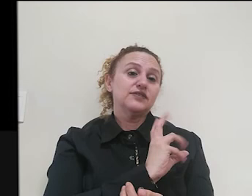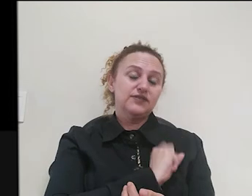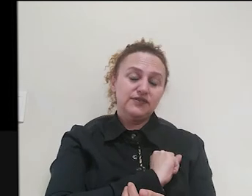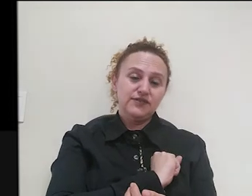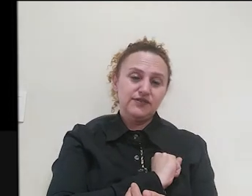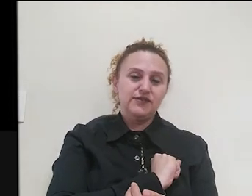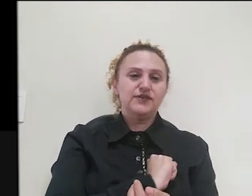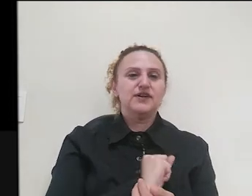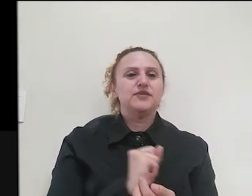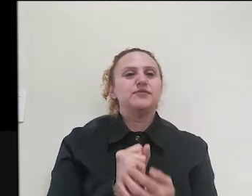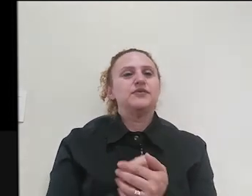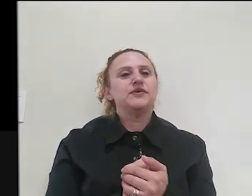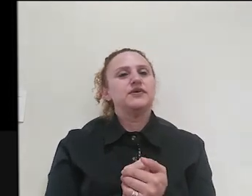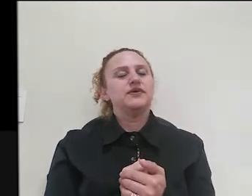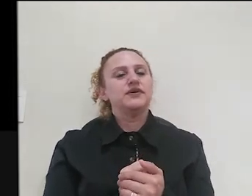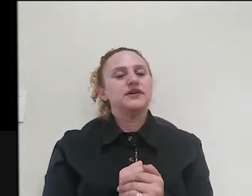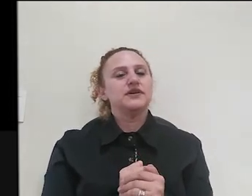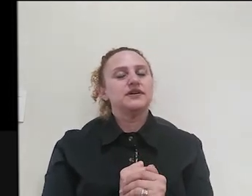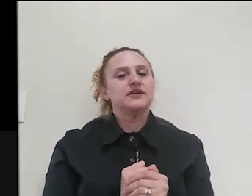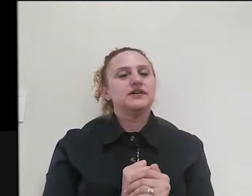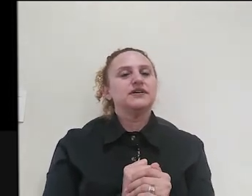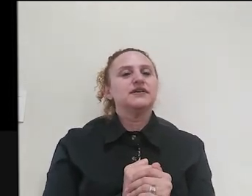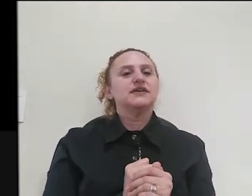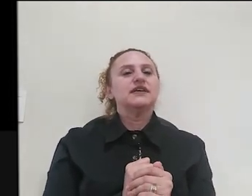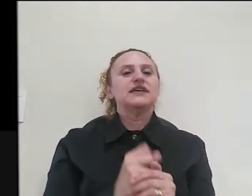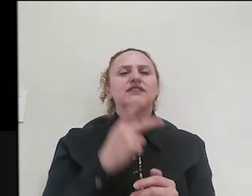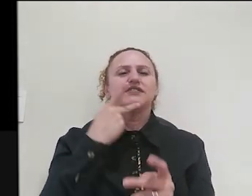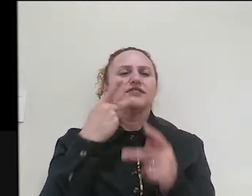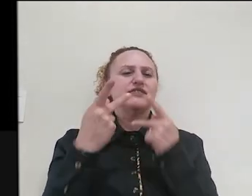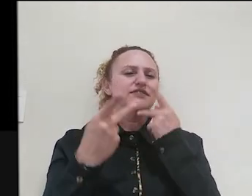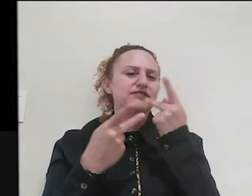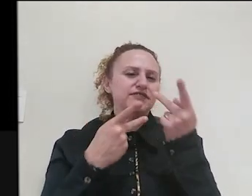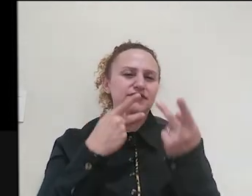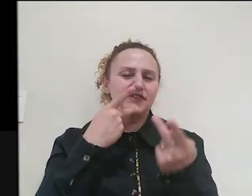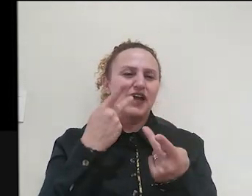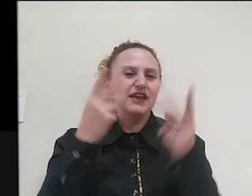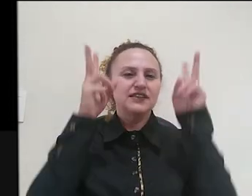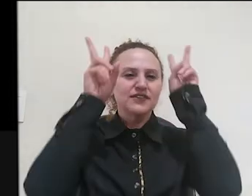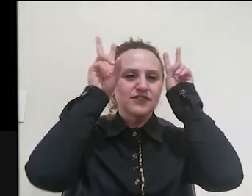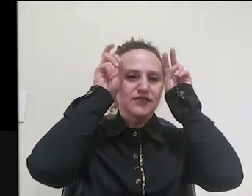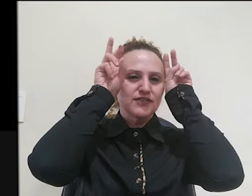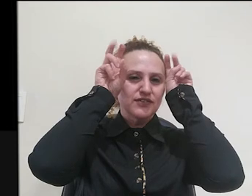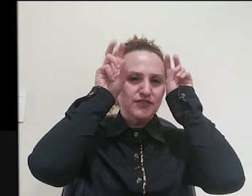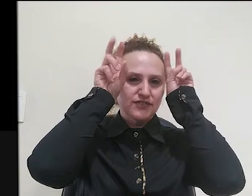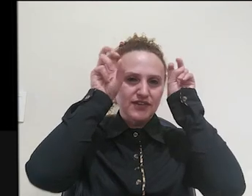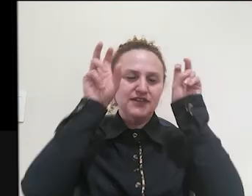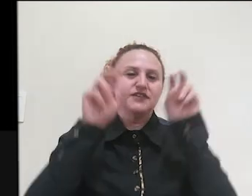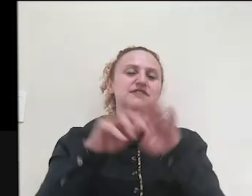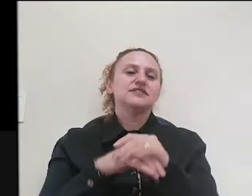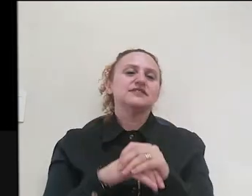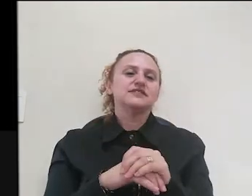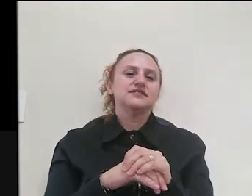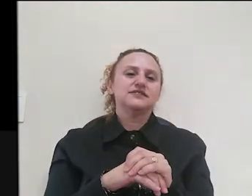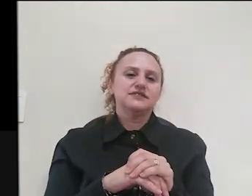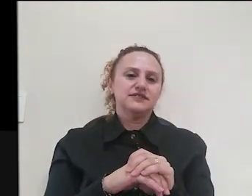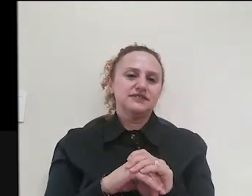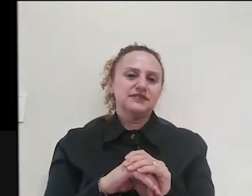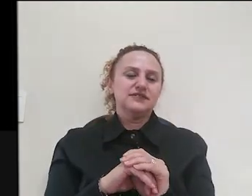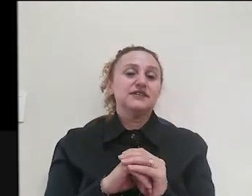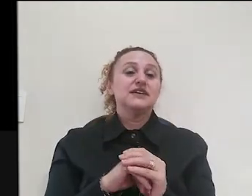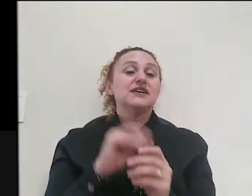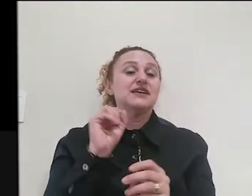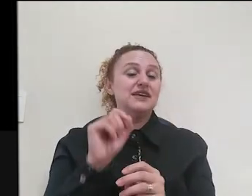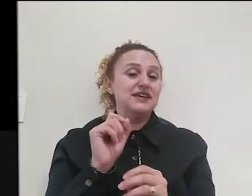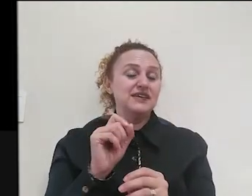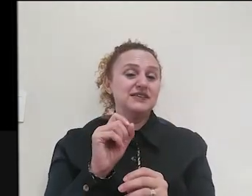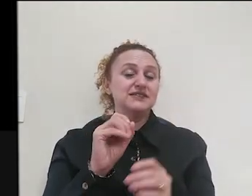legume, fruto, azeite, das brancas ovelhinhas tiro leite e as mais finas lãs com que me visto. Graças, Marília Bela, graças à minha estrela. Então,